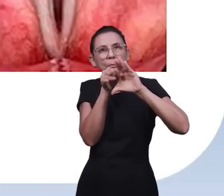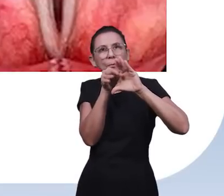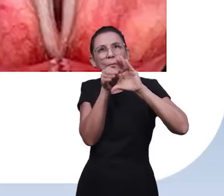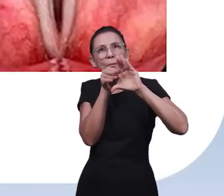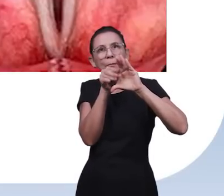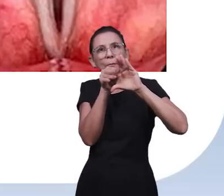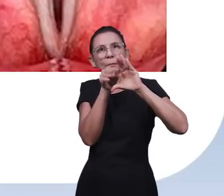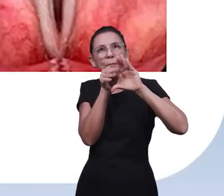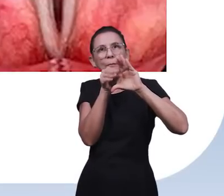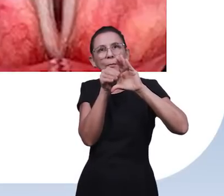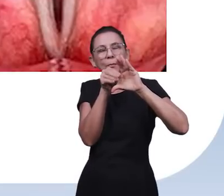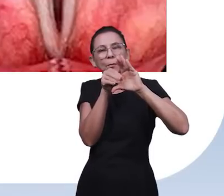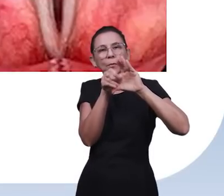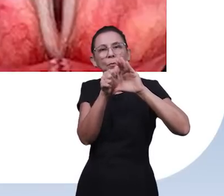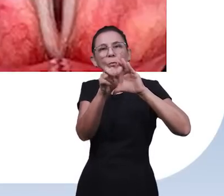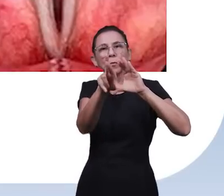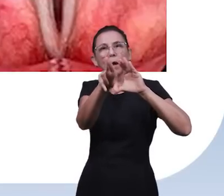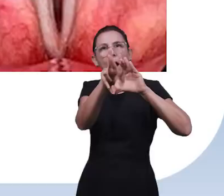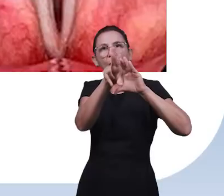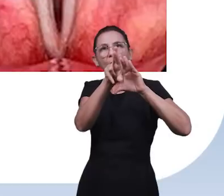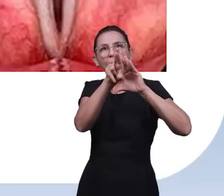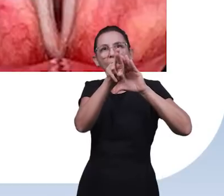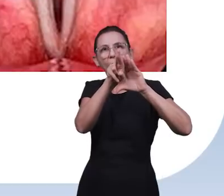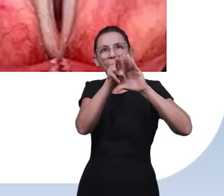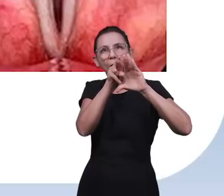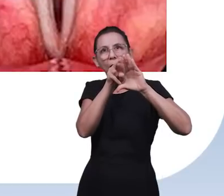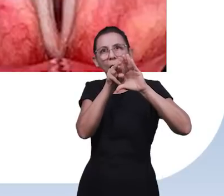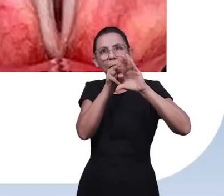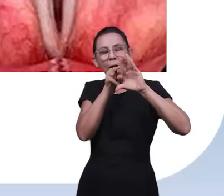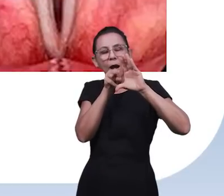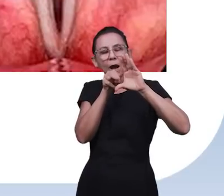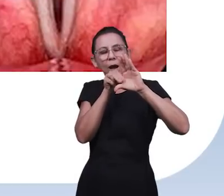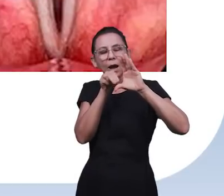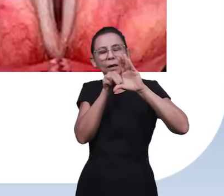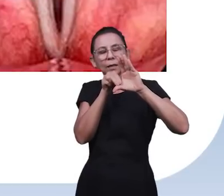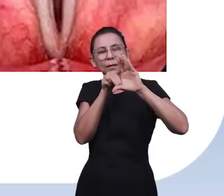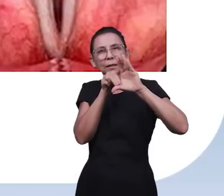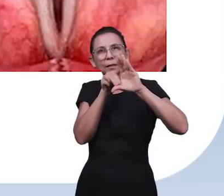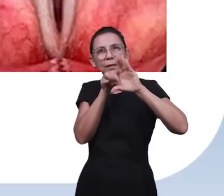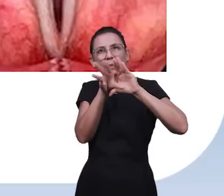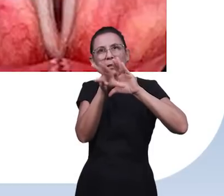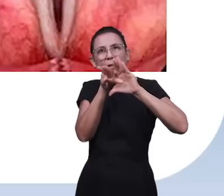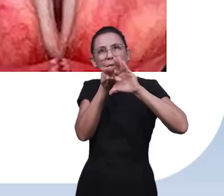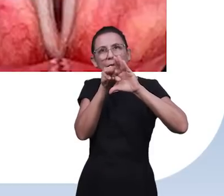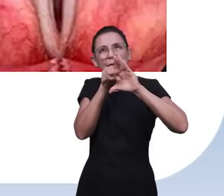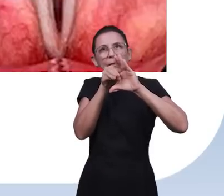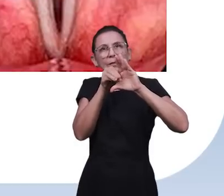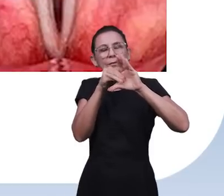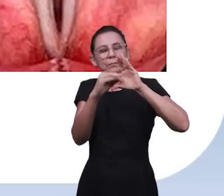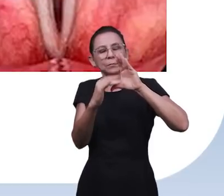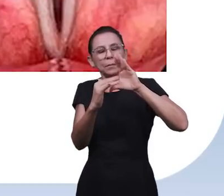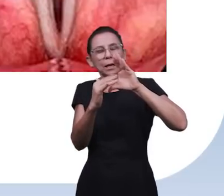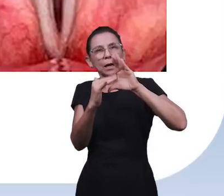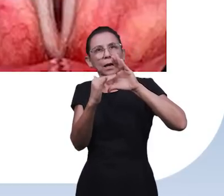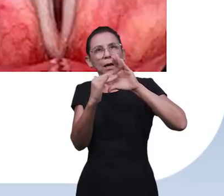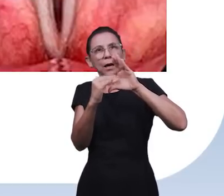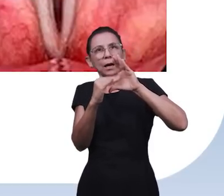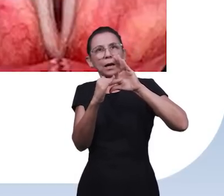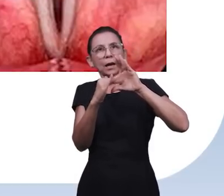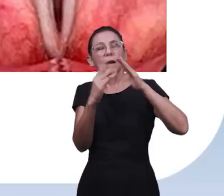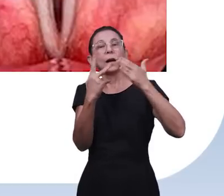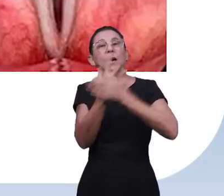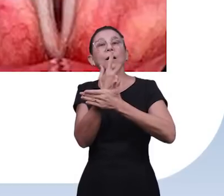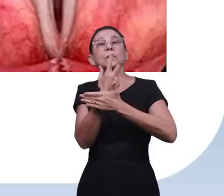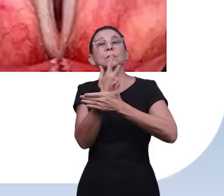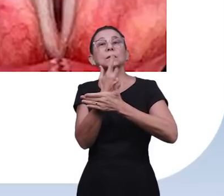o contato do ar na região abaixo das pregas e acontece a resistência que promove os